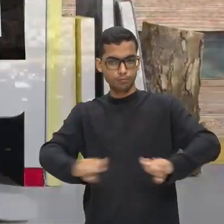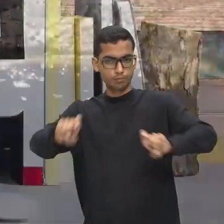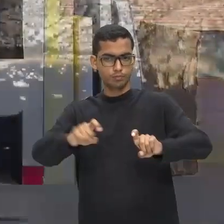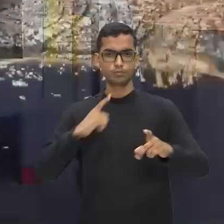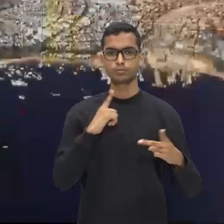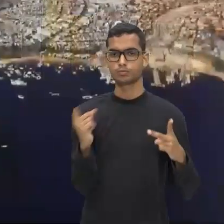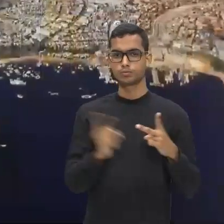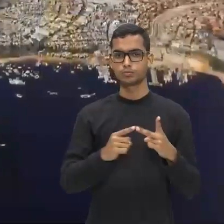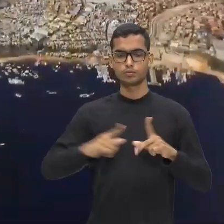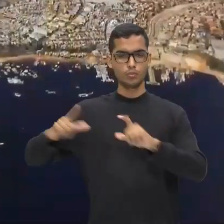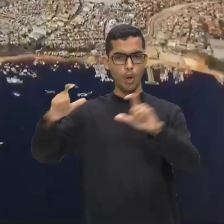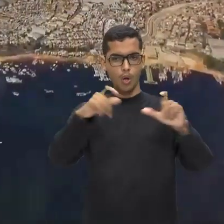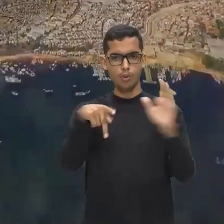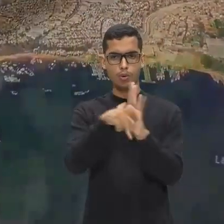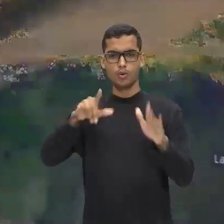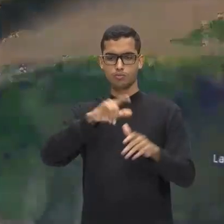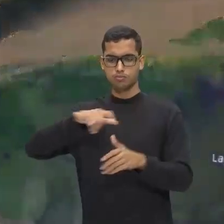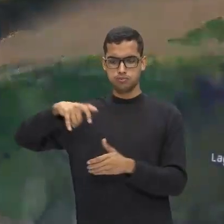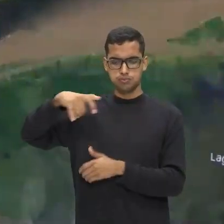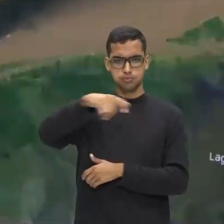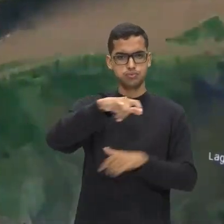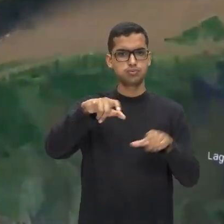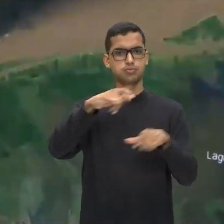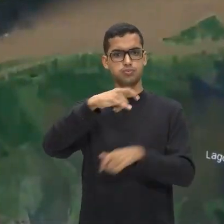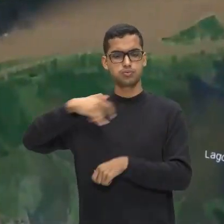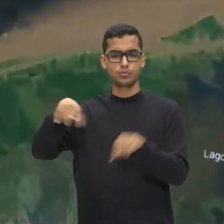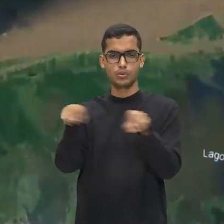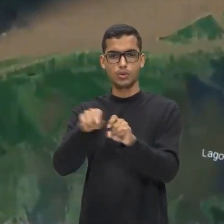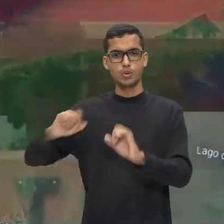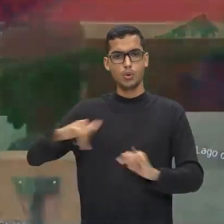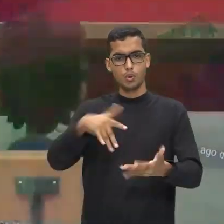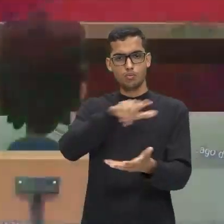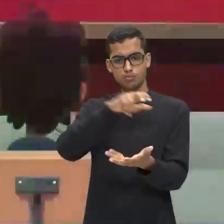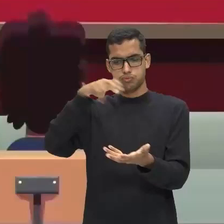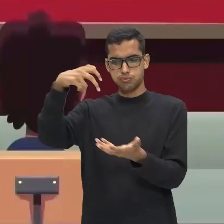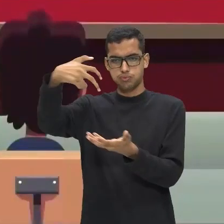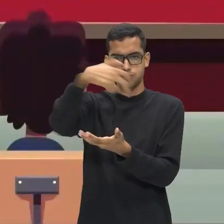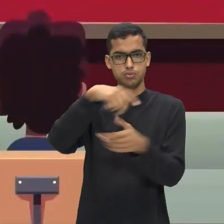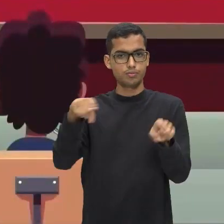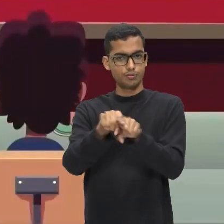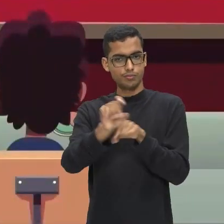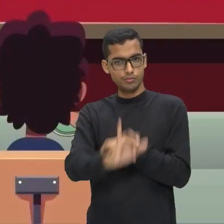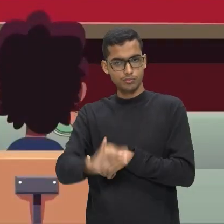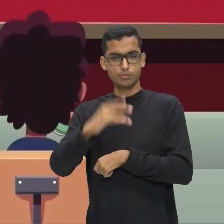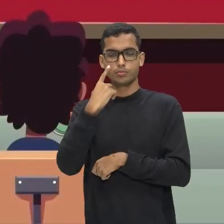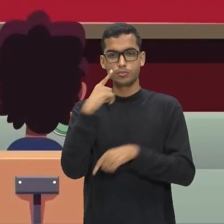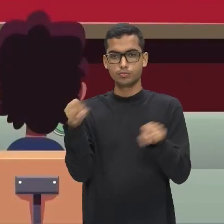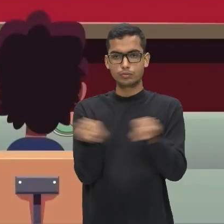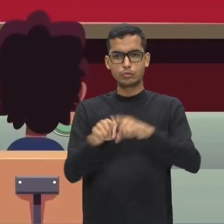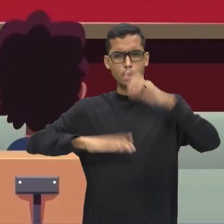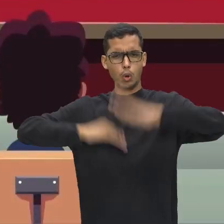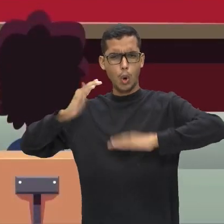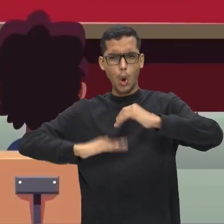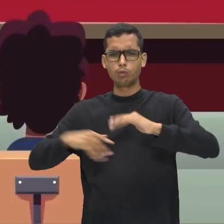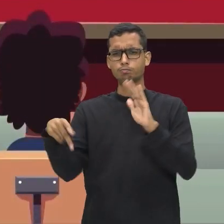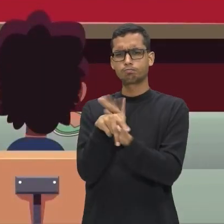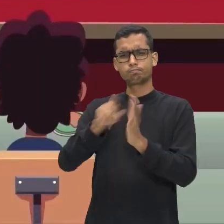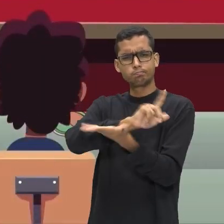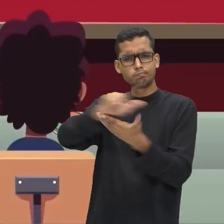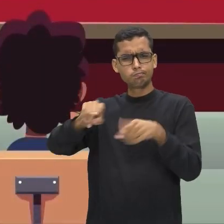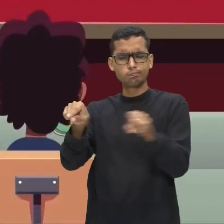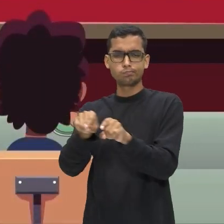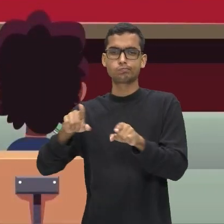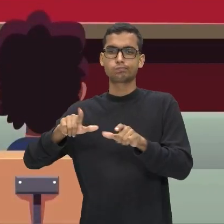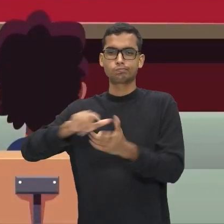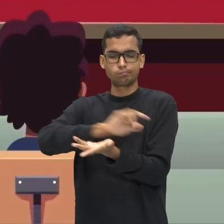computadores, fotos aéreas e imagens de satélites e radar. Diversos profissionais especializados em diferentes áreas